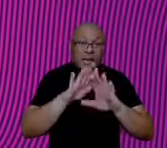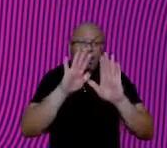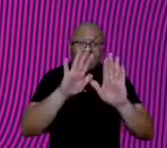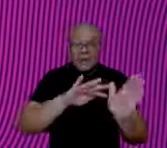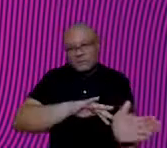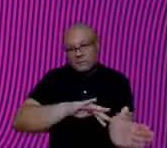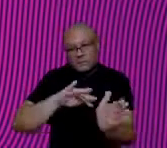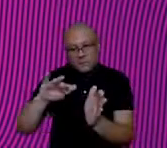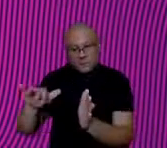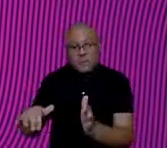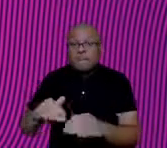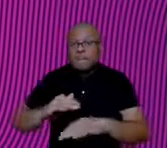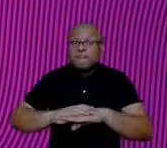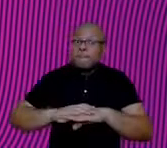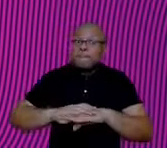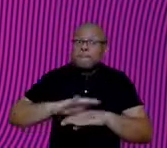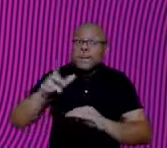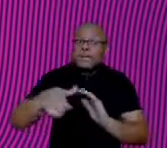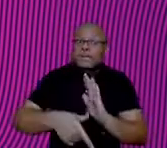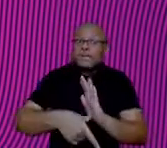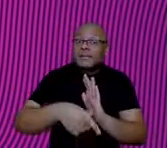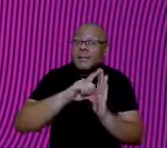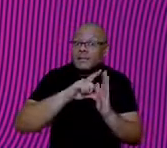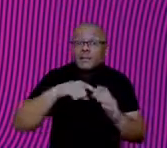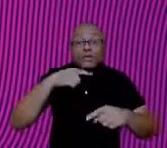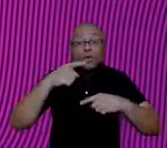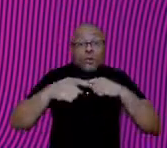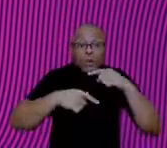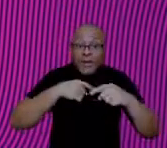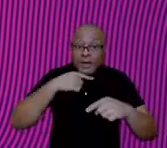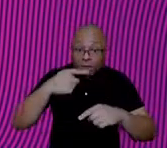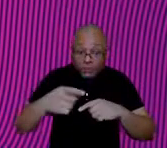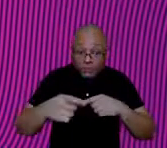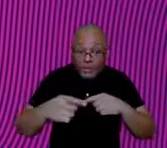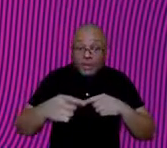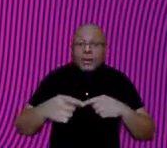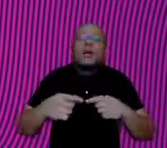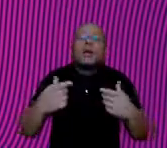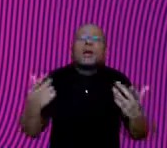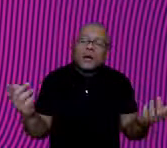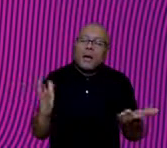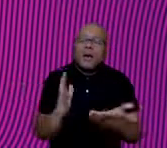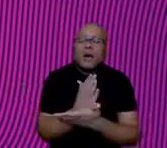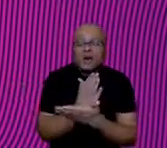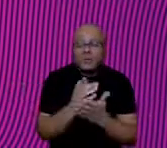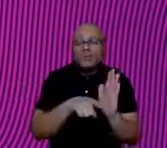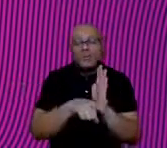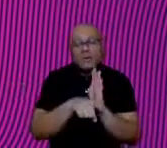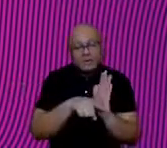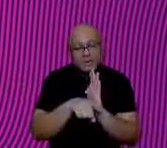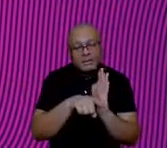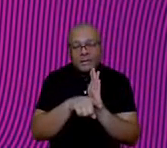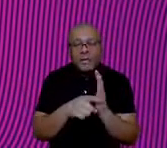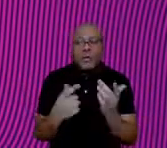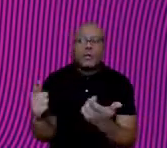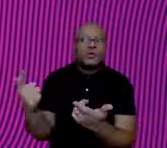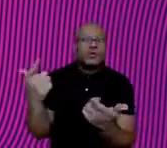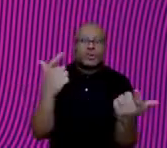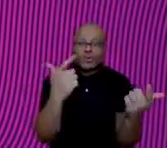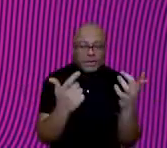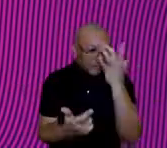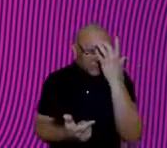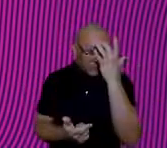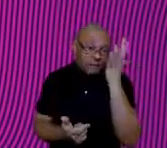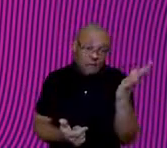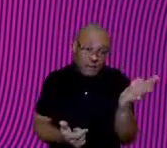mais, diante de qualquer dúvida diagnóstica, né, alguns desses exames a gente não tem disponíveis tão facilmente, mas assim, acho que diante